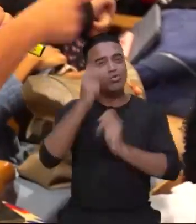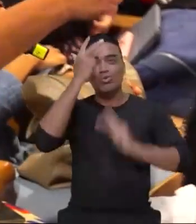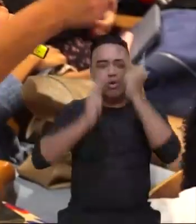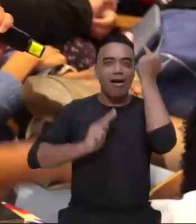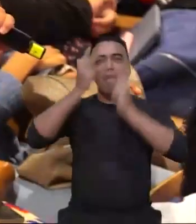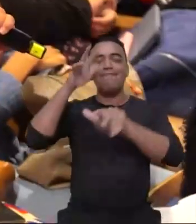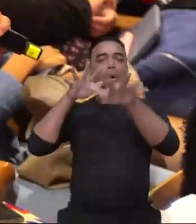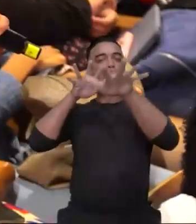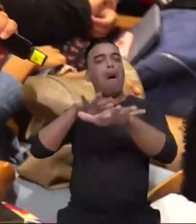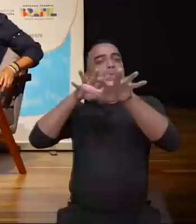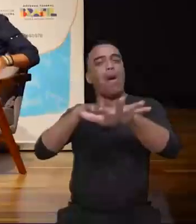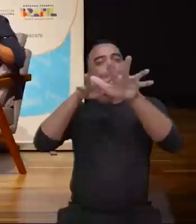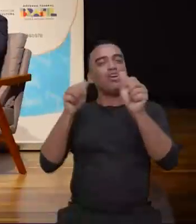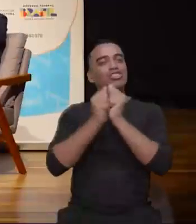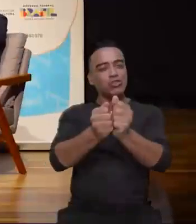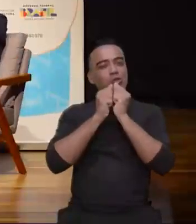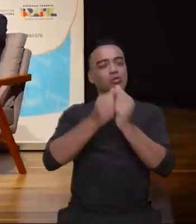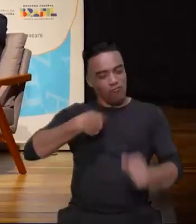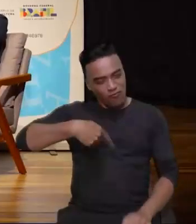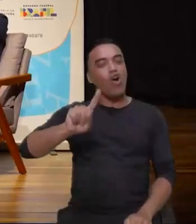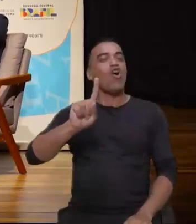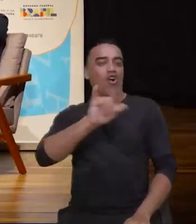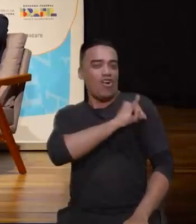você desfilando na Sapucaí.